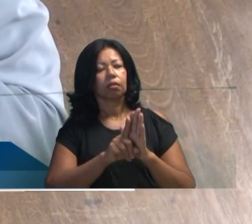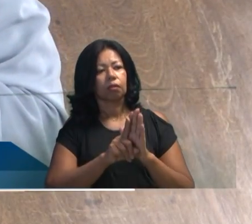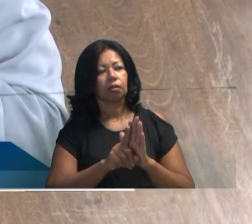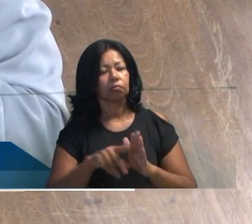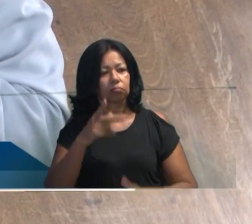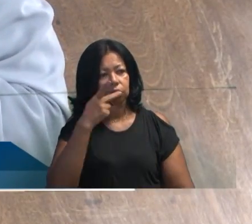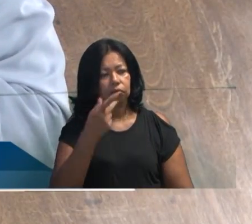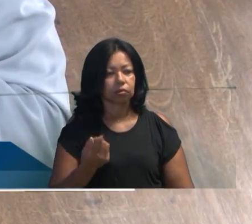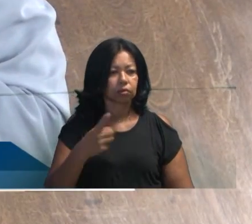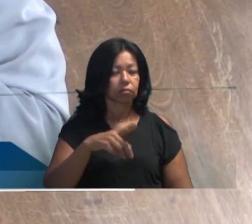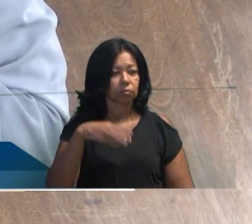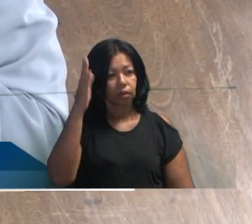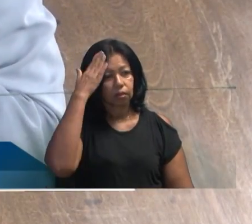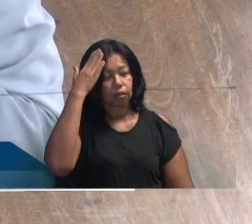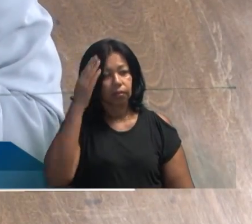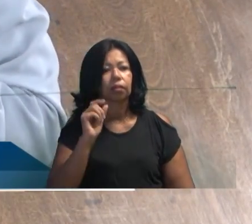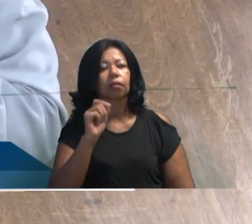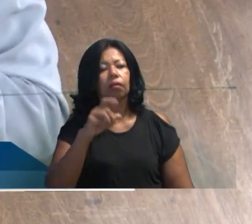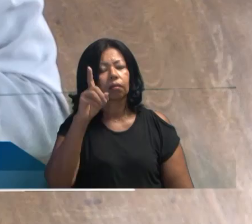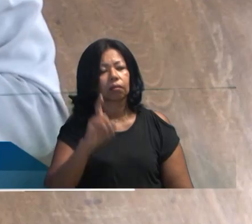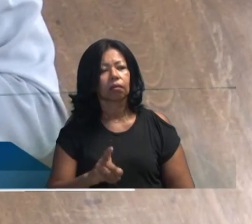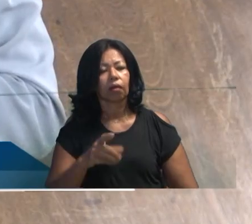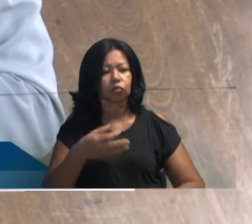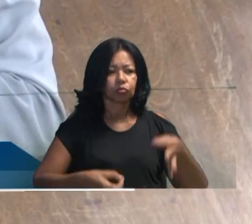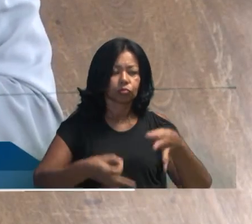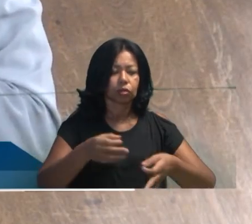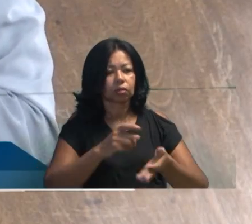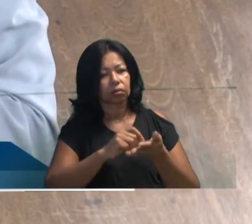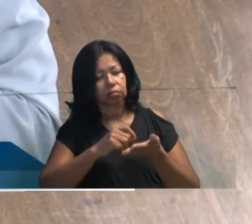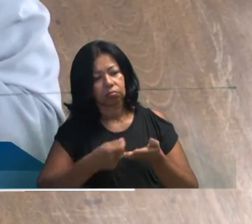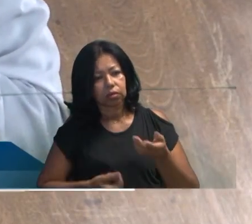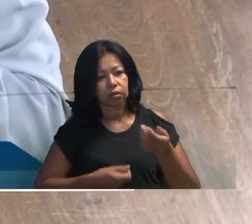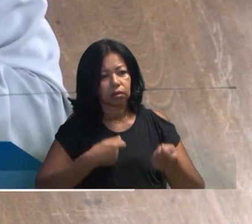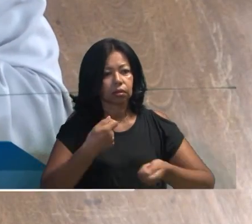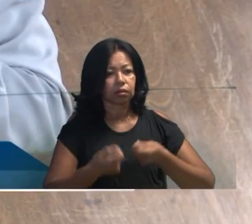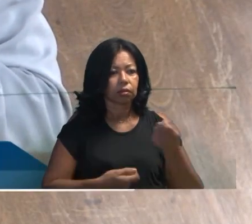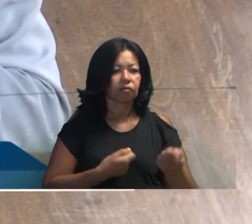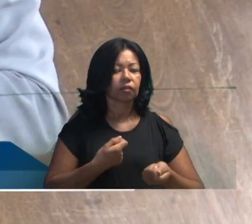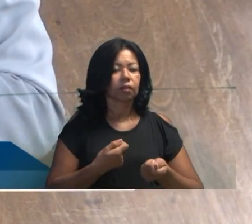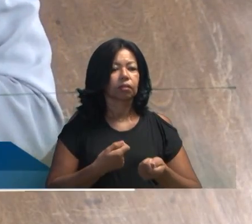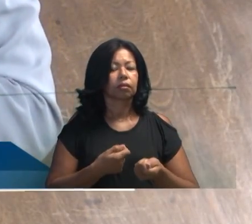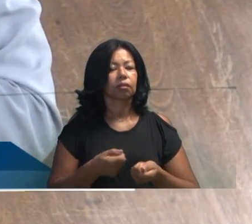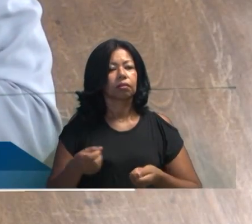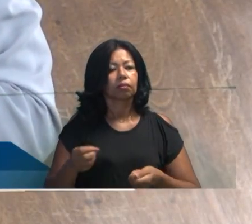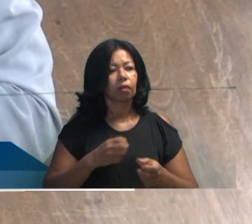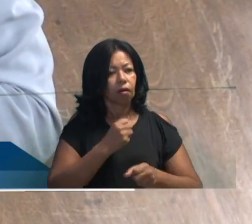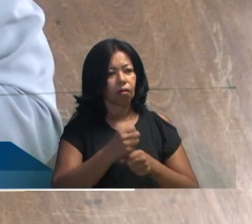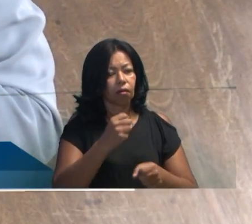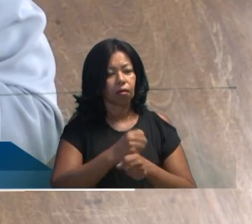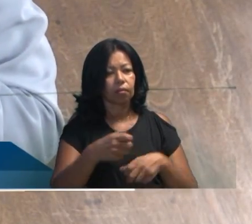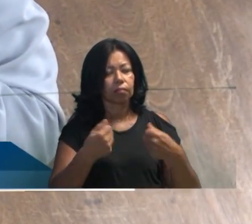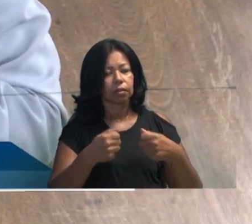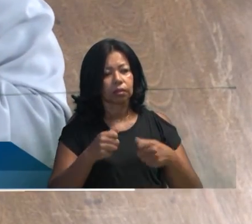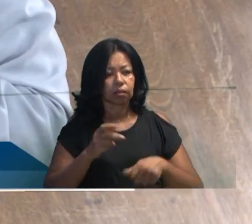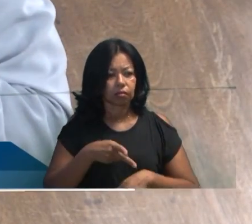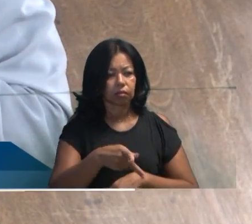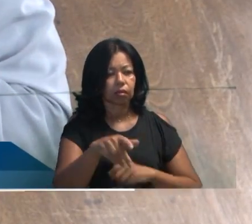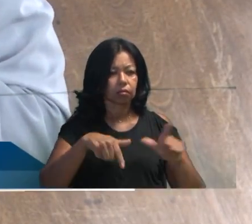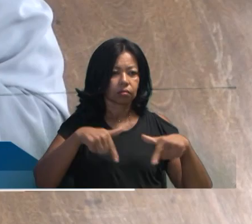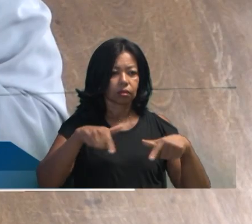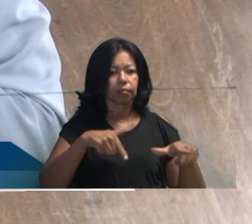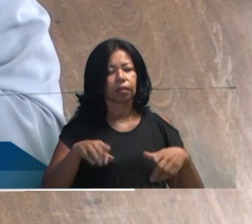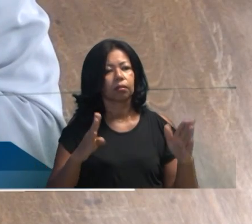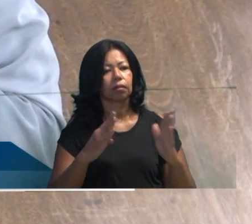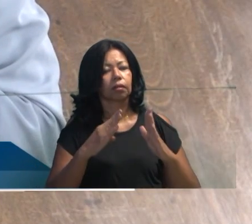você tratando das comissões para saber quem vai ficar ser justiça e redação Finanças obras qualquer uma dessa para você poder dar andamento no trabalho da